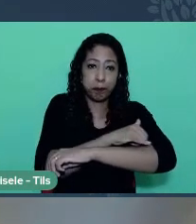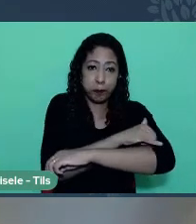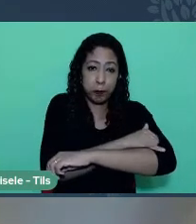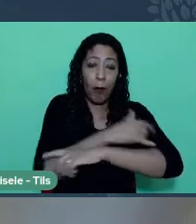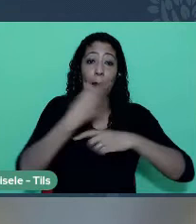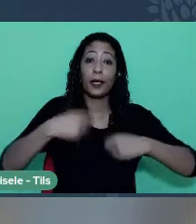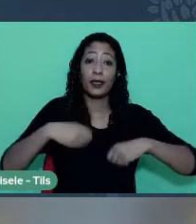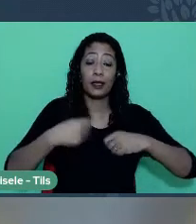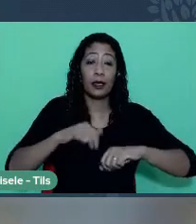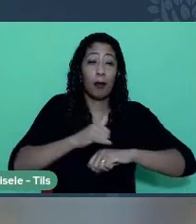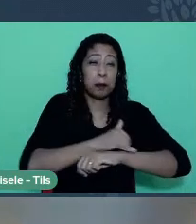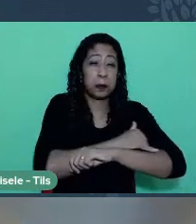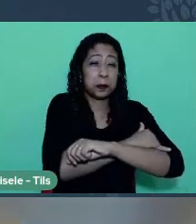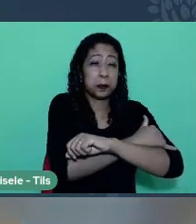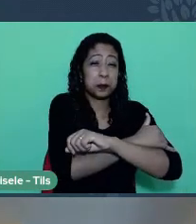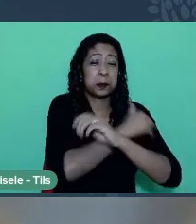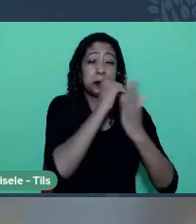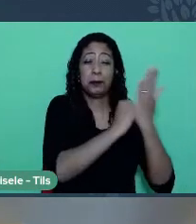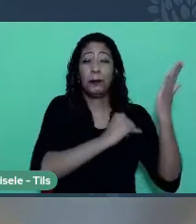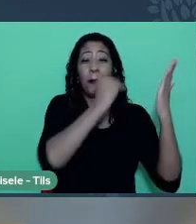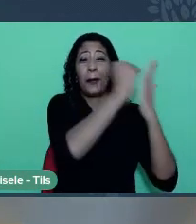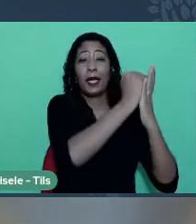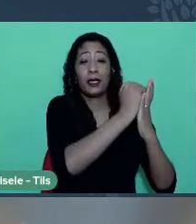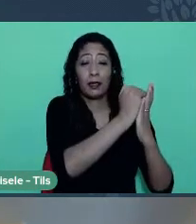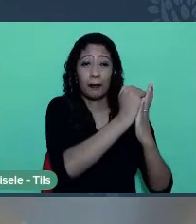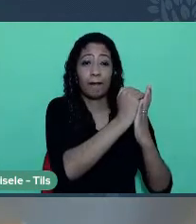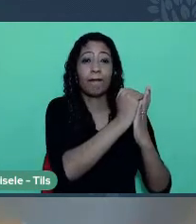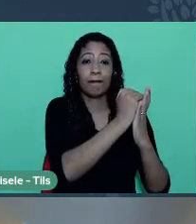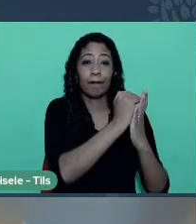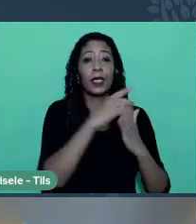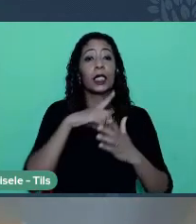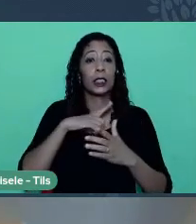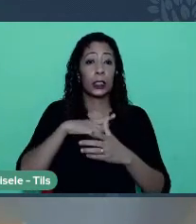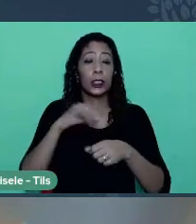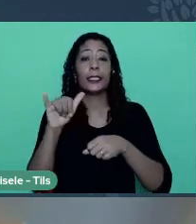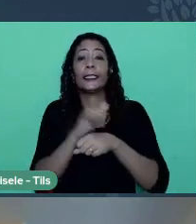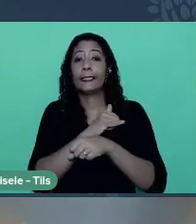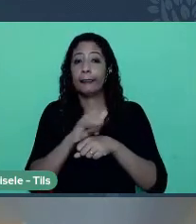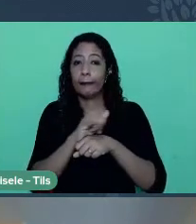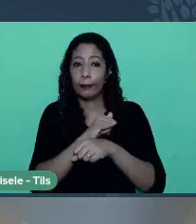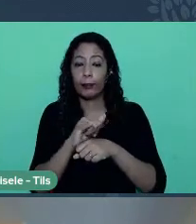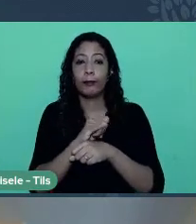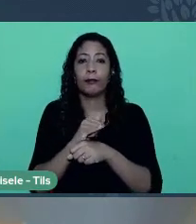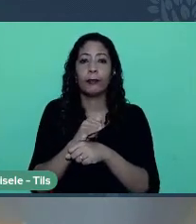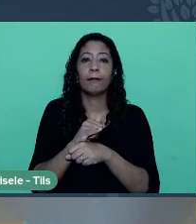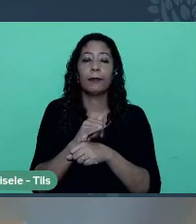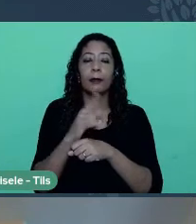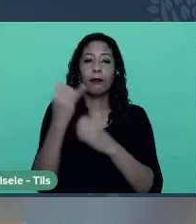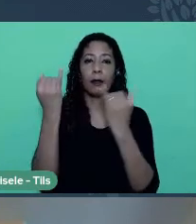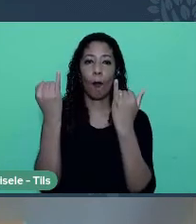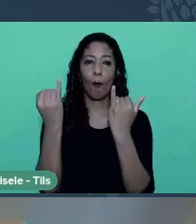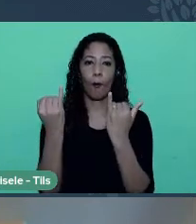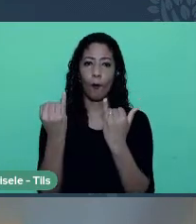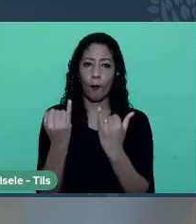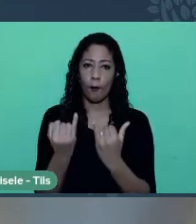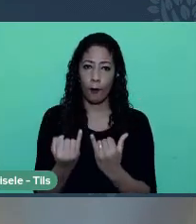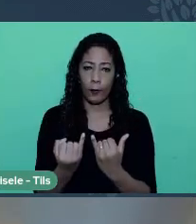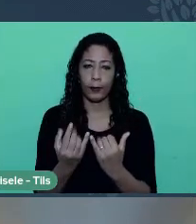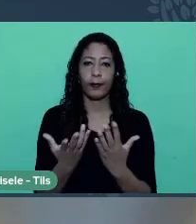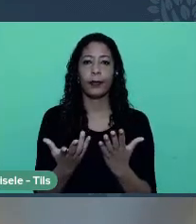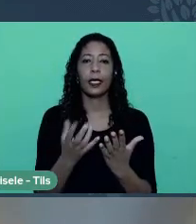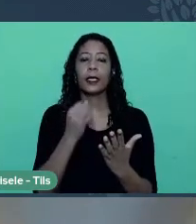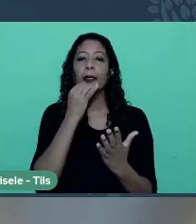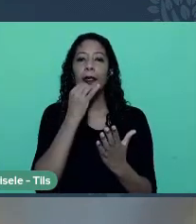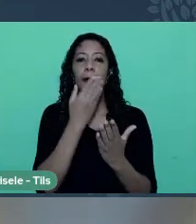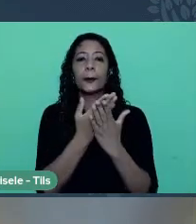né? Existem várias estratégias para perder peso, por exemplo, cirúrgica, né? Então, a gente tem aqui pelo menos 3